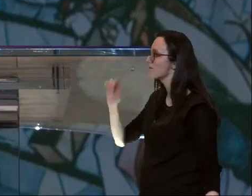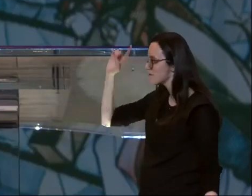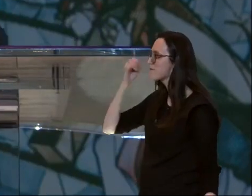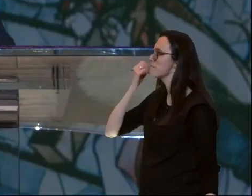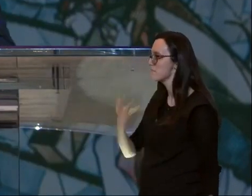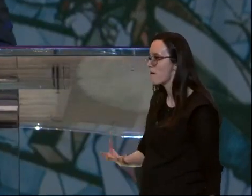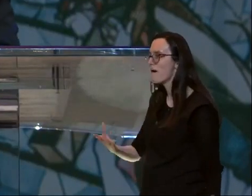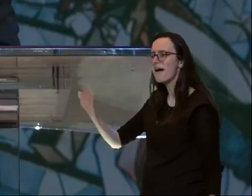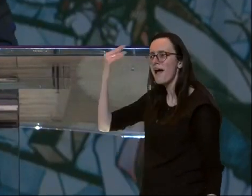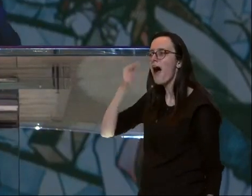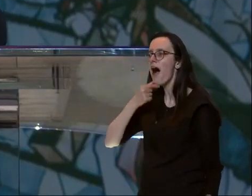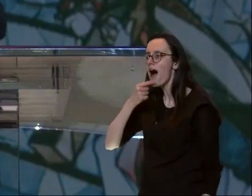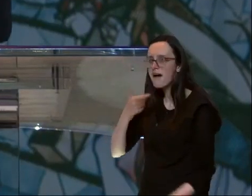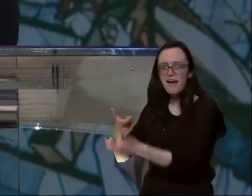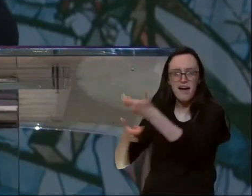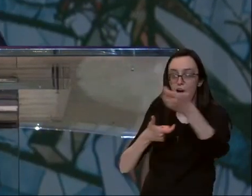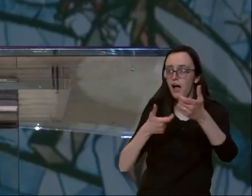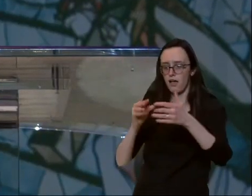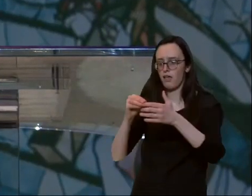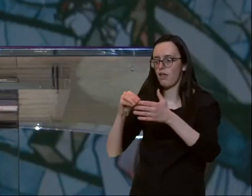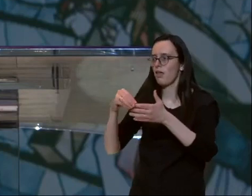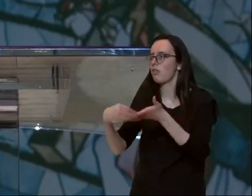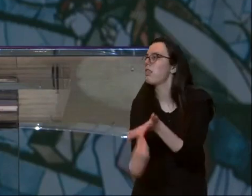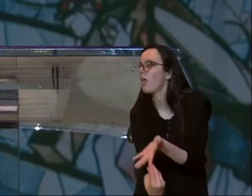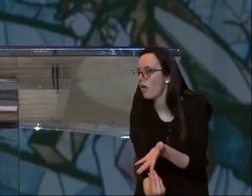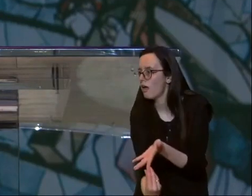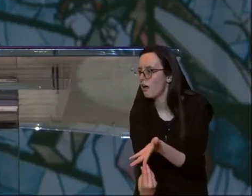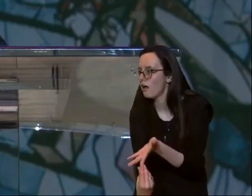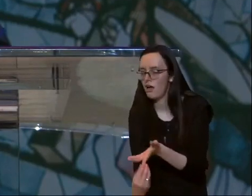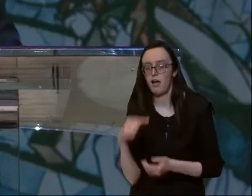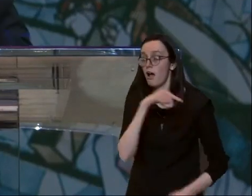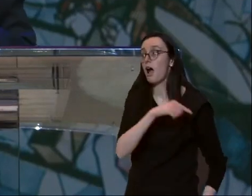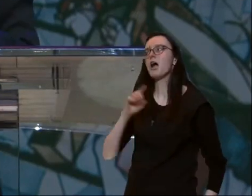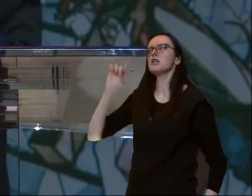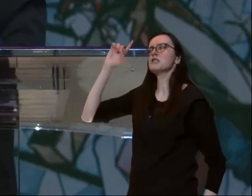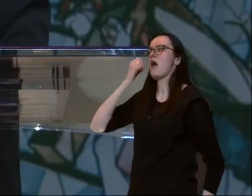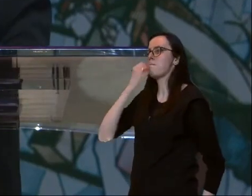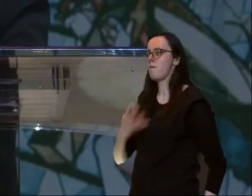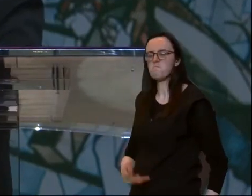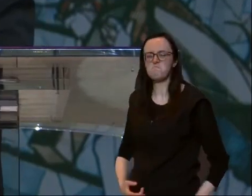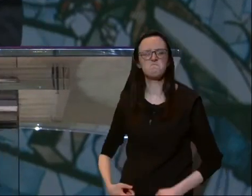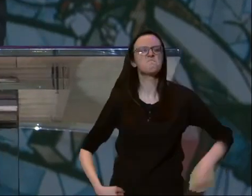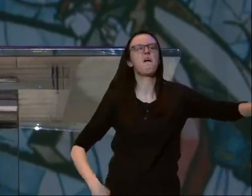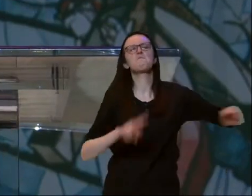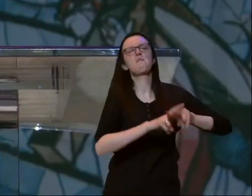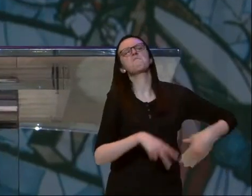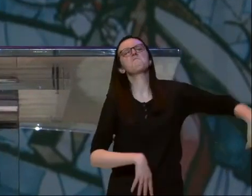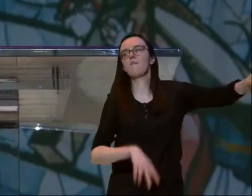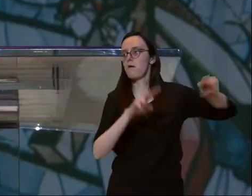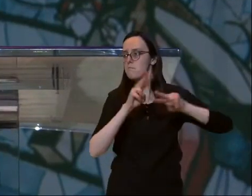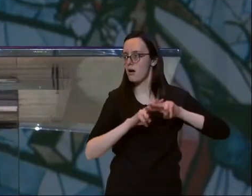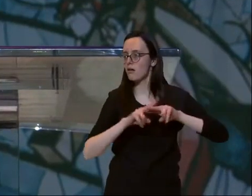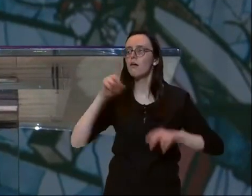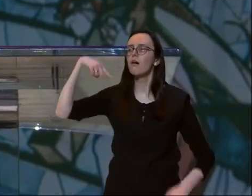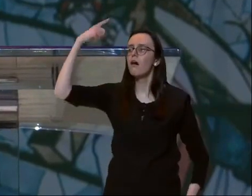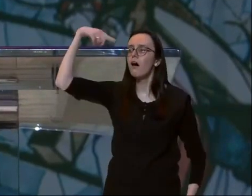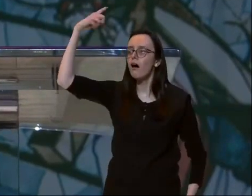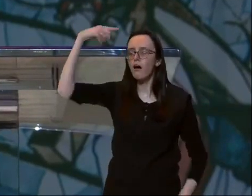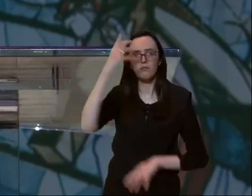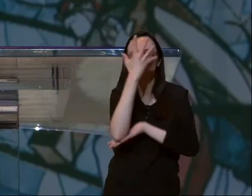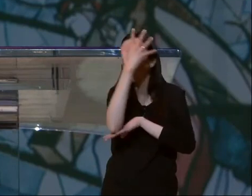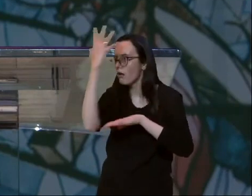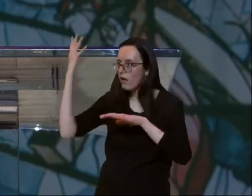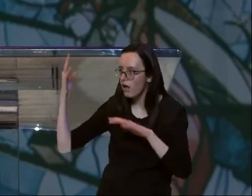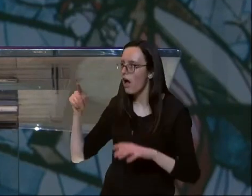porque, por causa do dedo, eu fui salvo. Ele disse, Deus é bom, majestade, porque eu fiquei